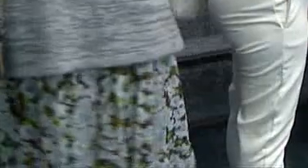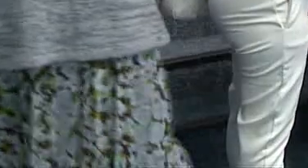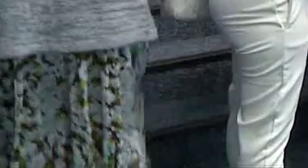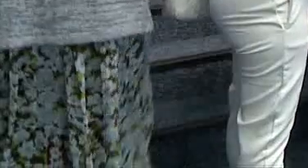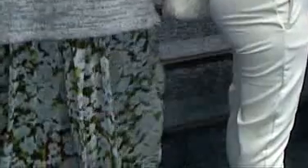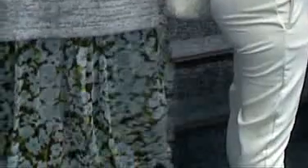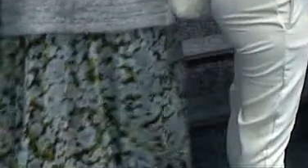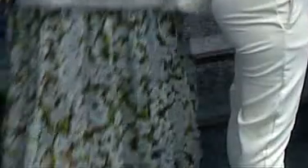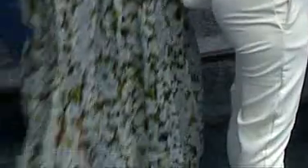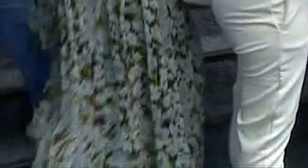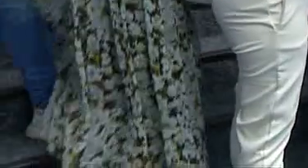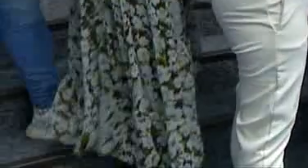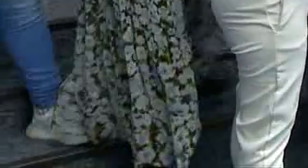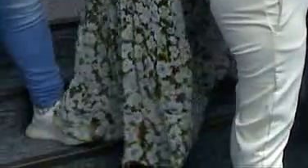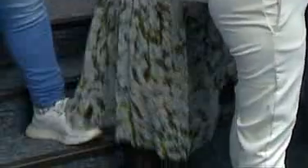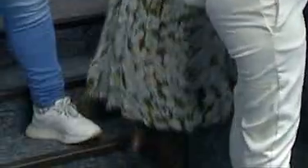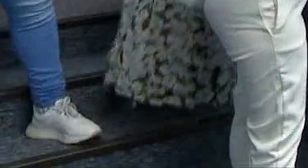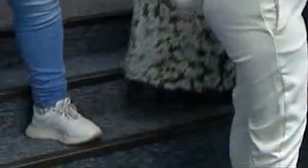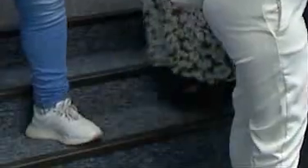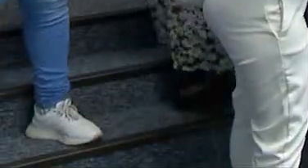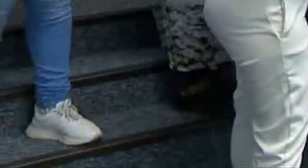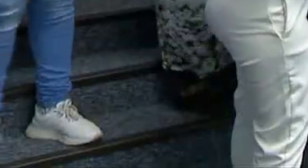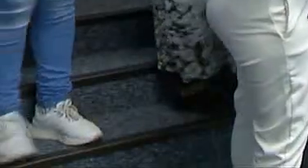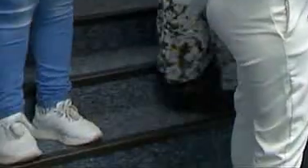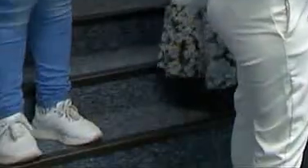Bernardi a devido homenagem